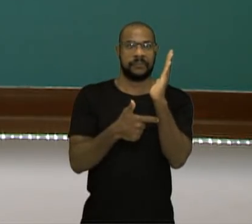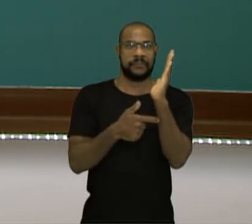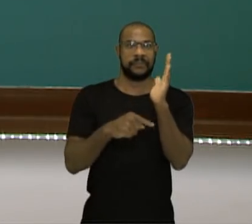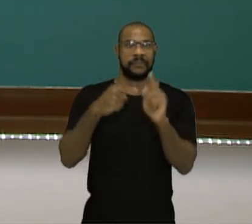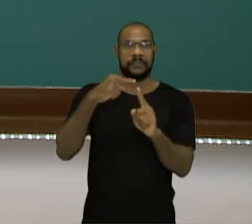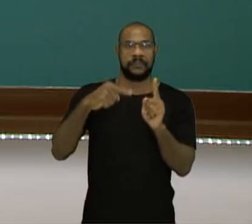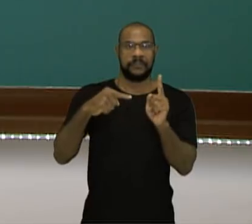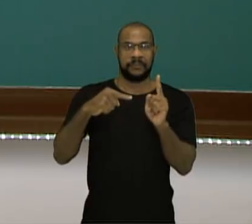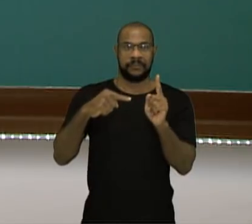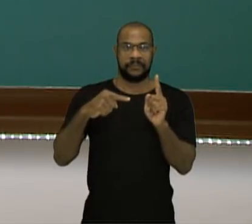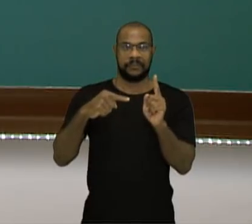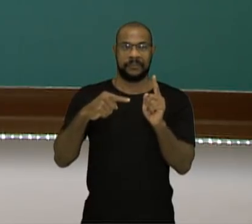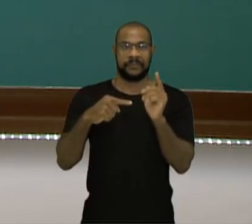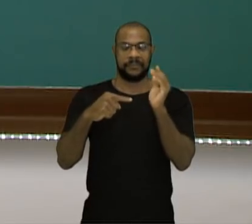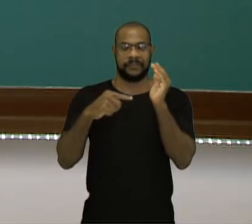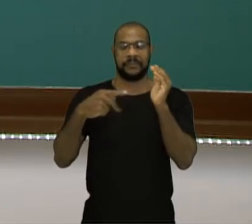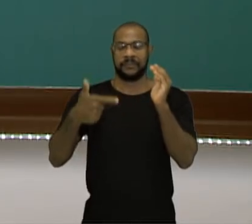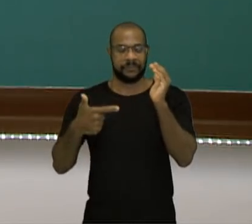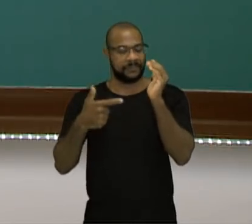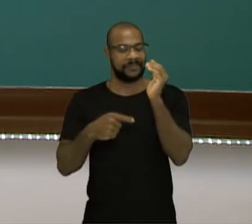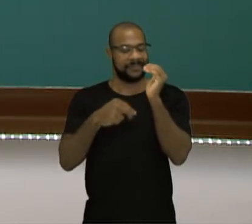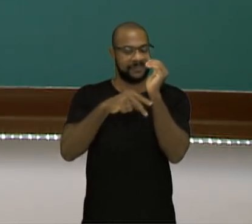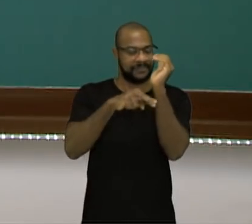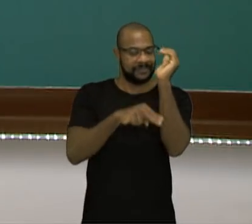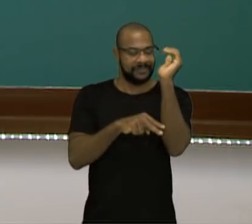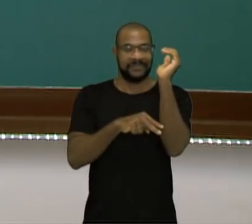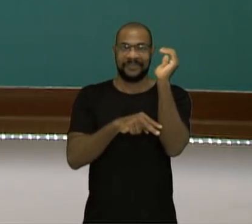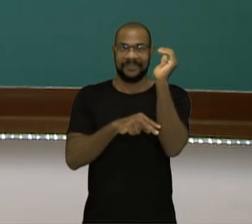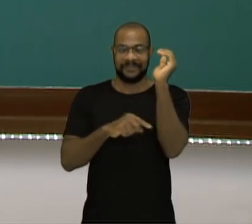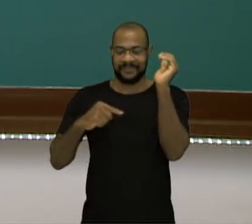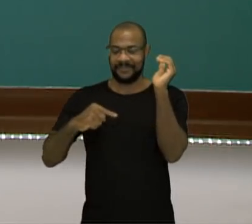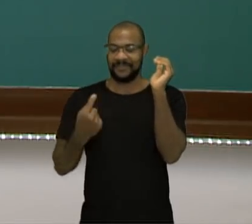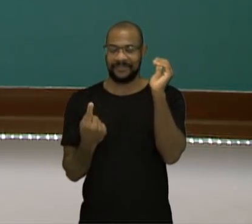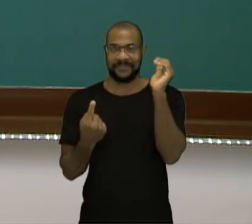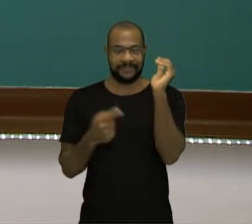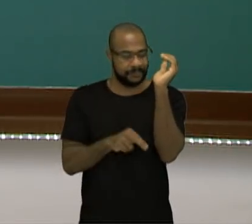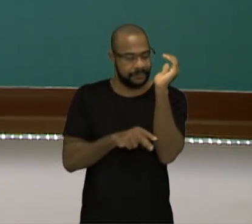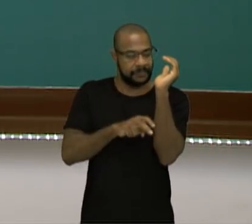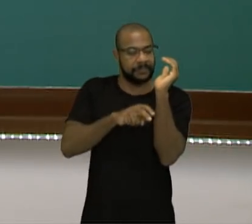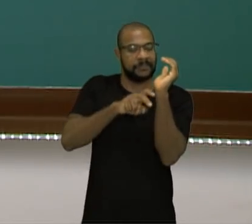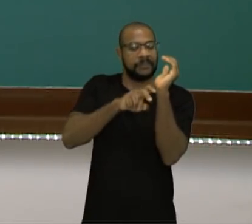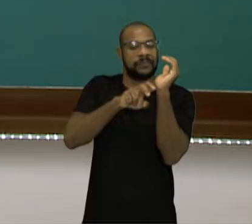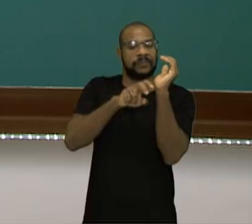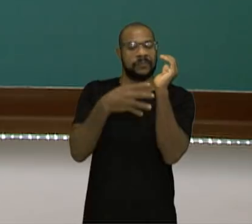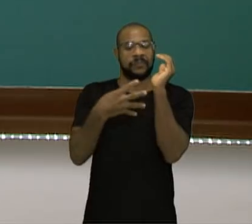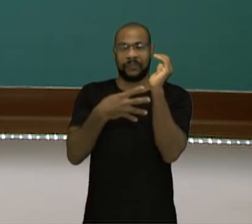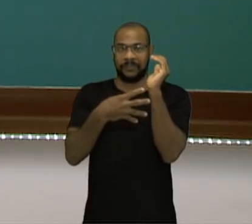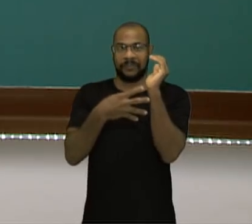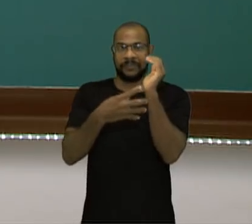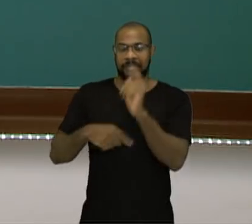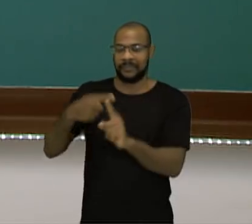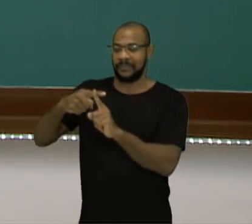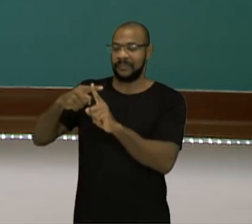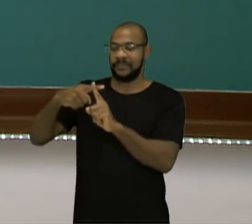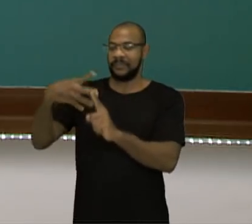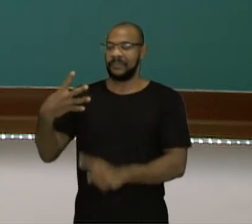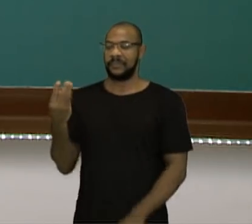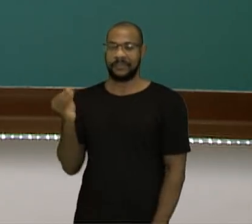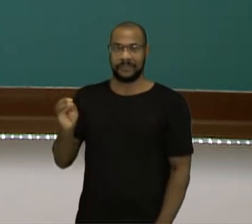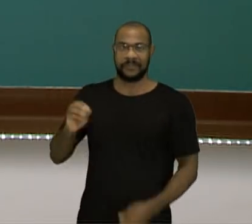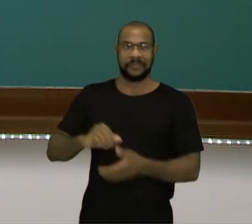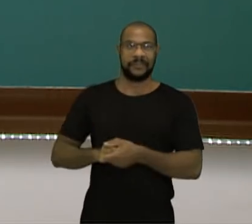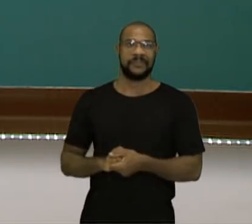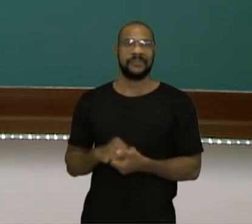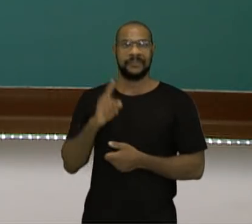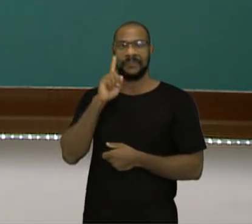2. Desceu 1, menos 1. Subiu 4, então mais 4. Juntamos os números que têm sinal igual. Menos 2 com